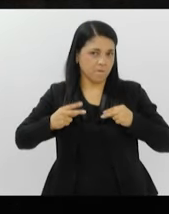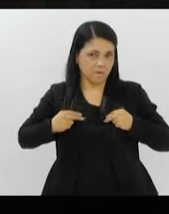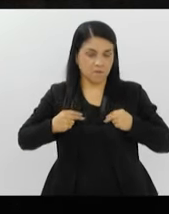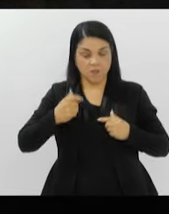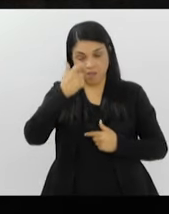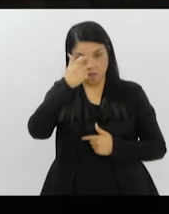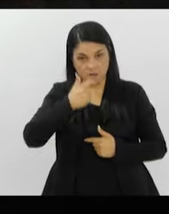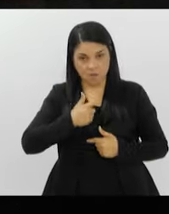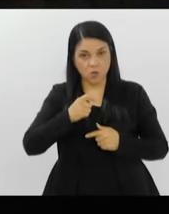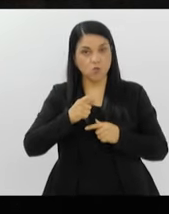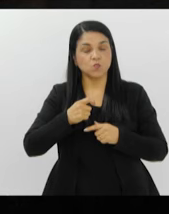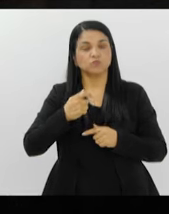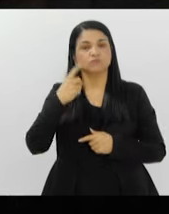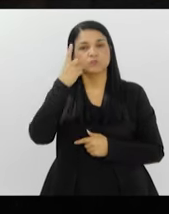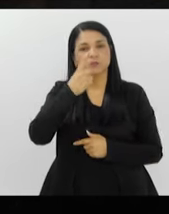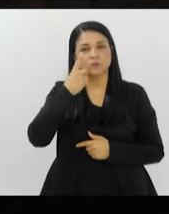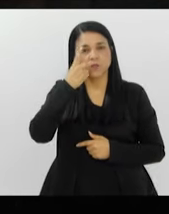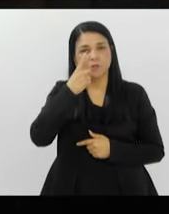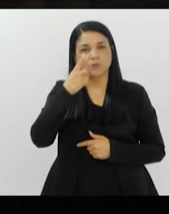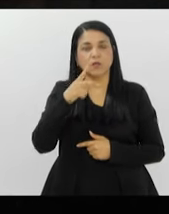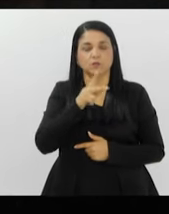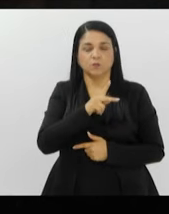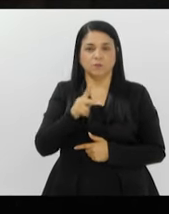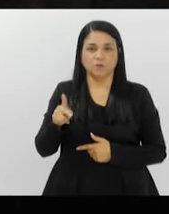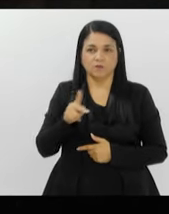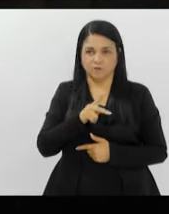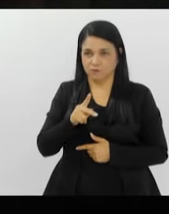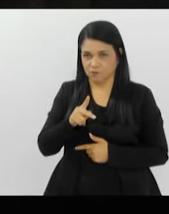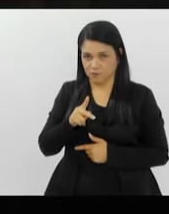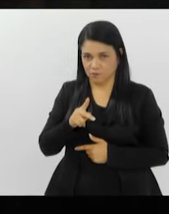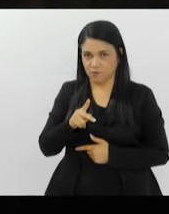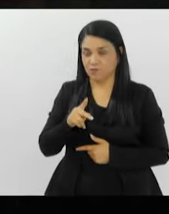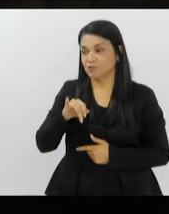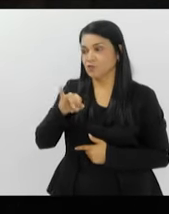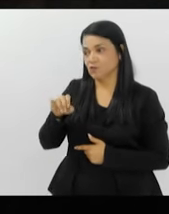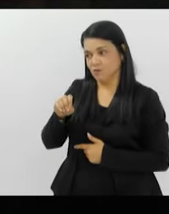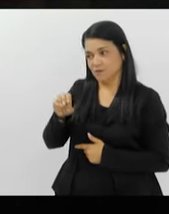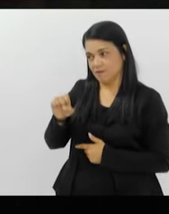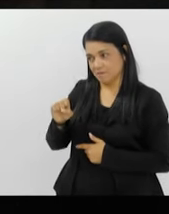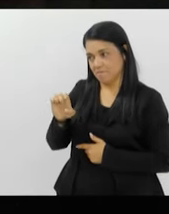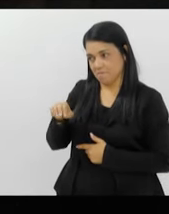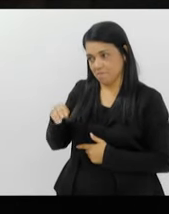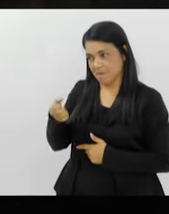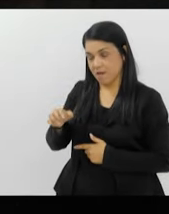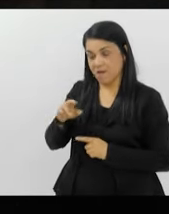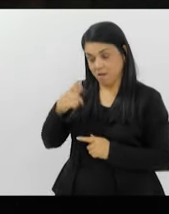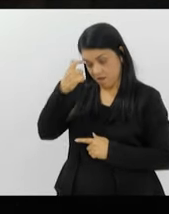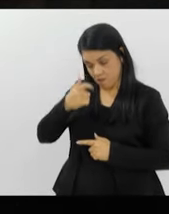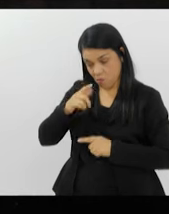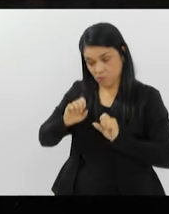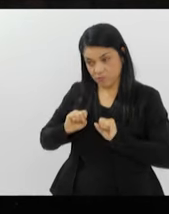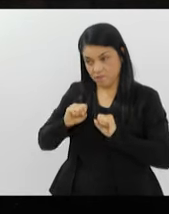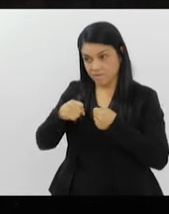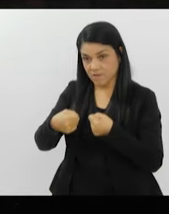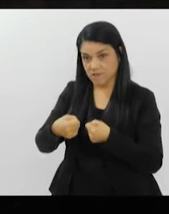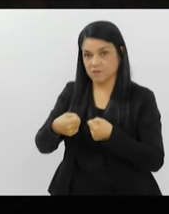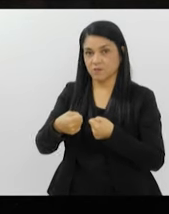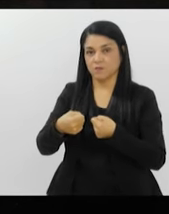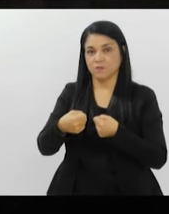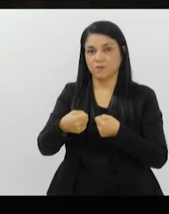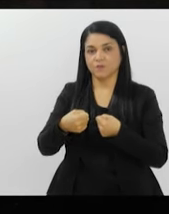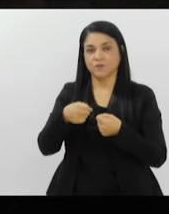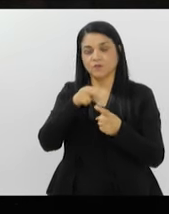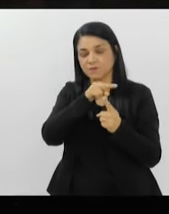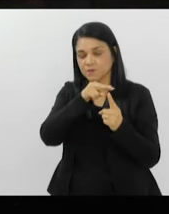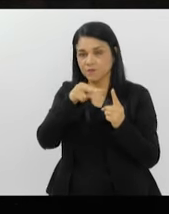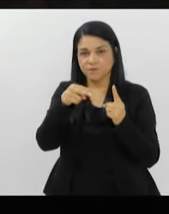sou Deputado Professor Josemar um defensor so ponto de vista do